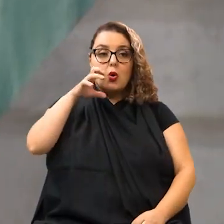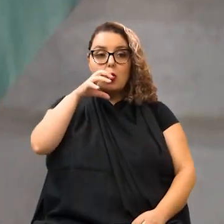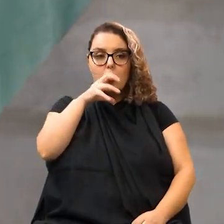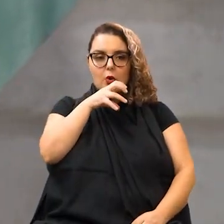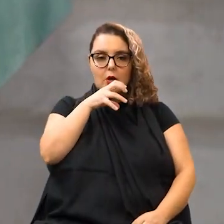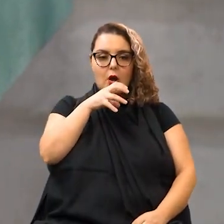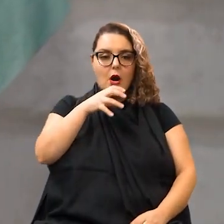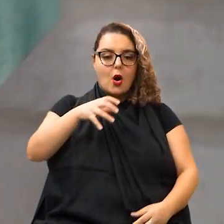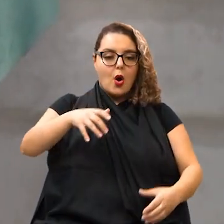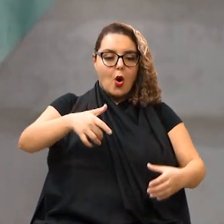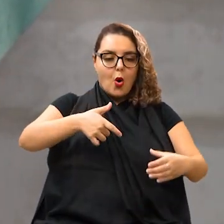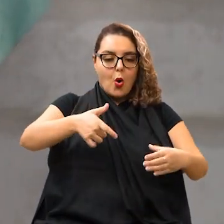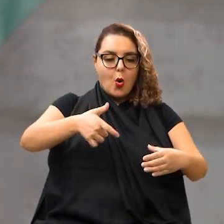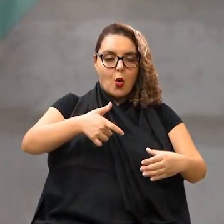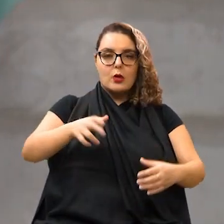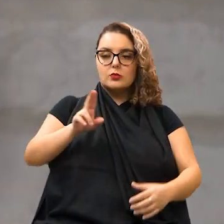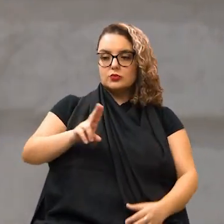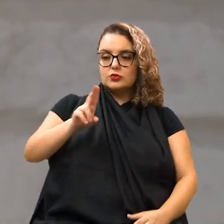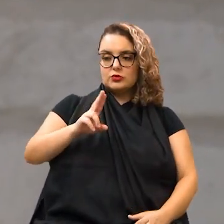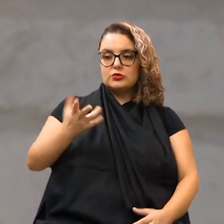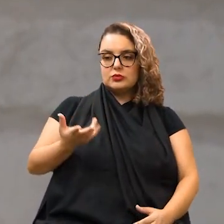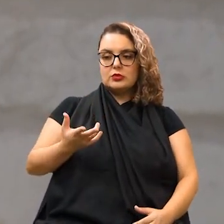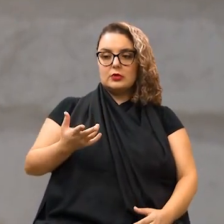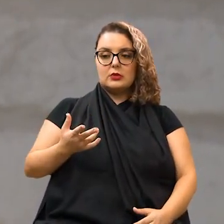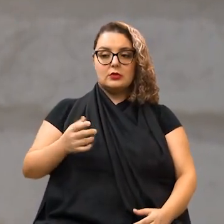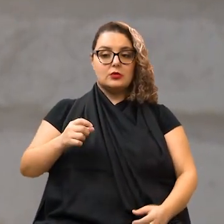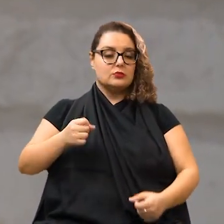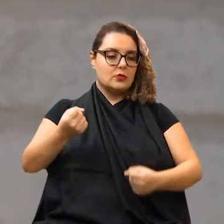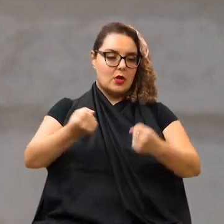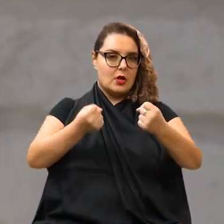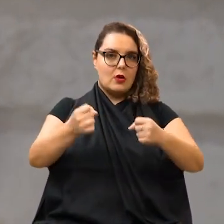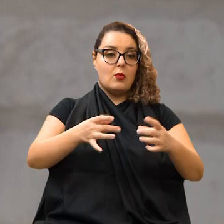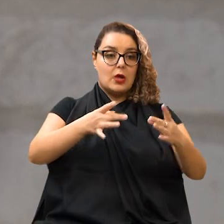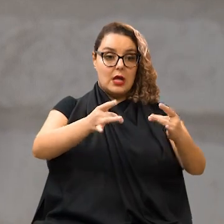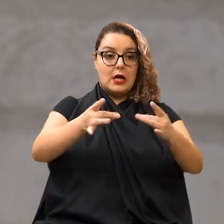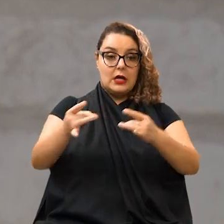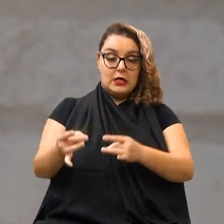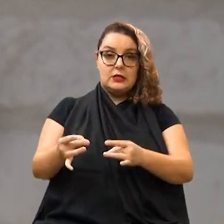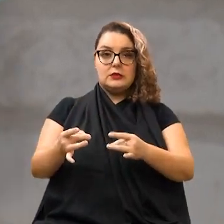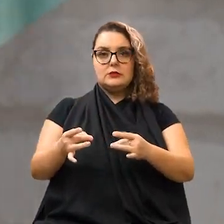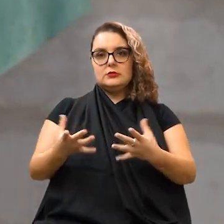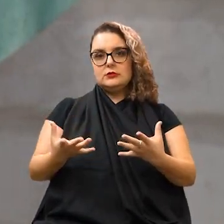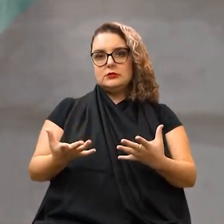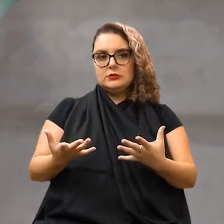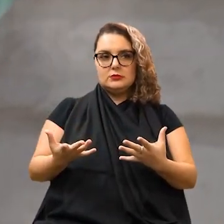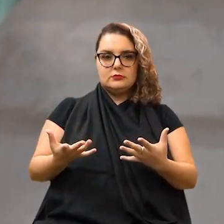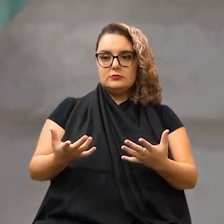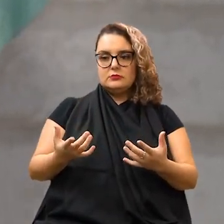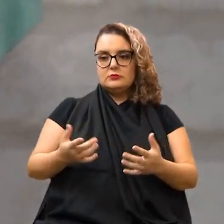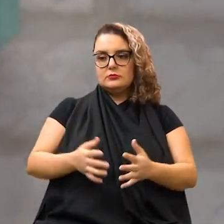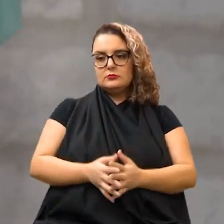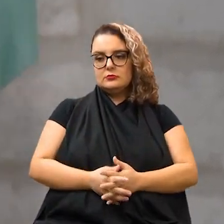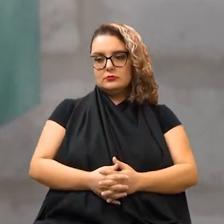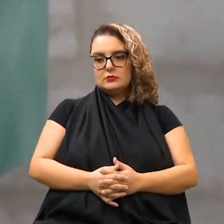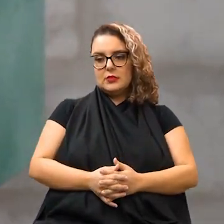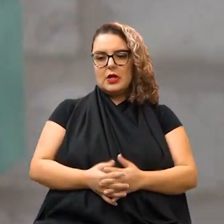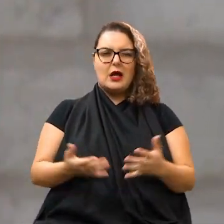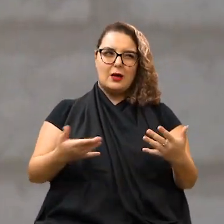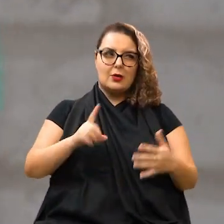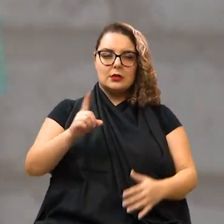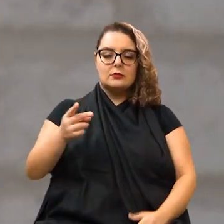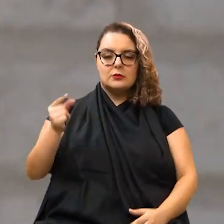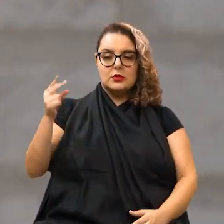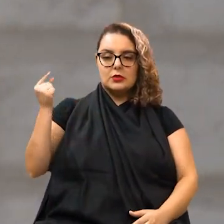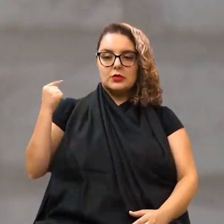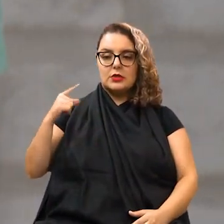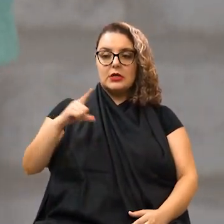ele tem só temperatura. Ele é muito usado na indústria automobilística, para quem faz adesivação. E agora, né? Agora não,